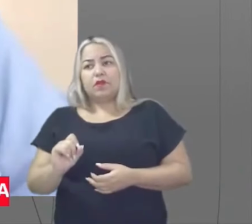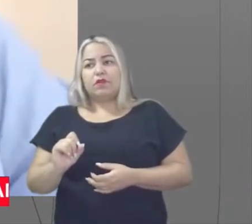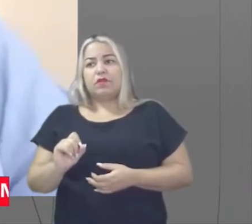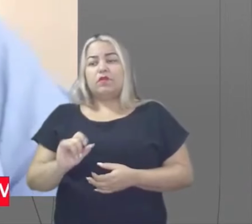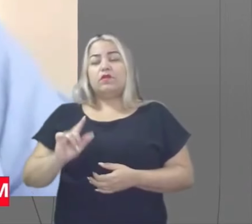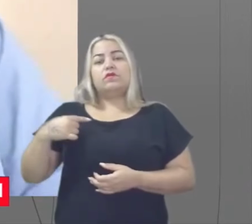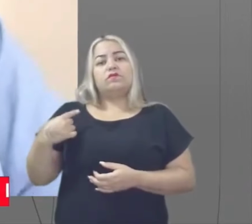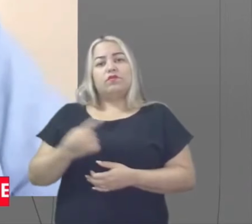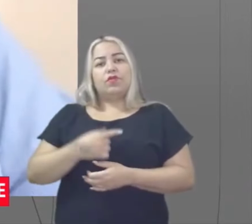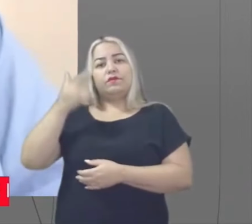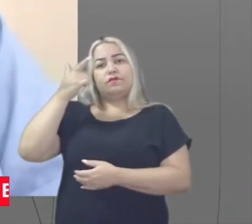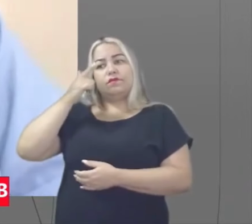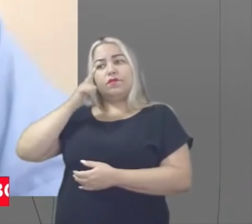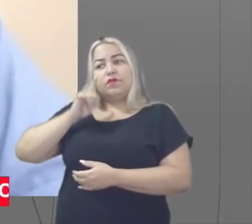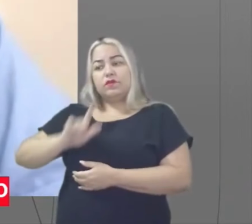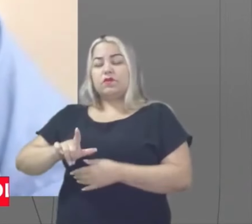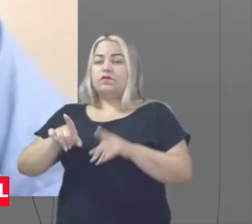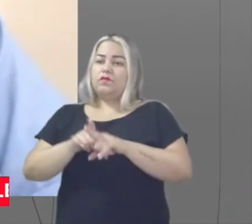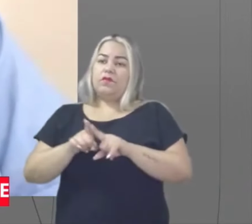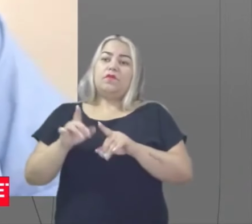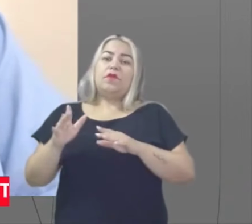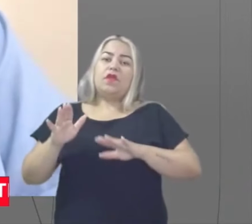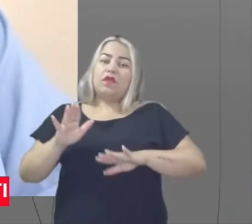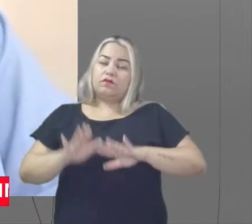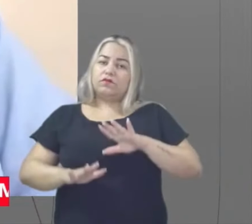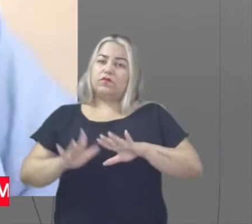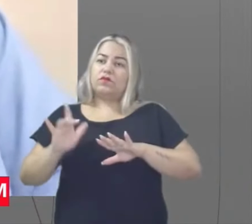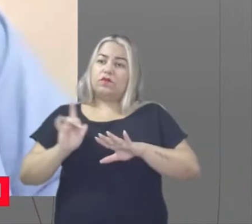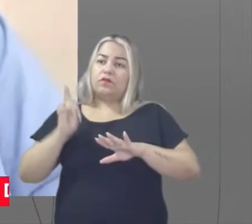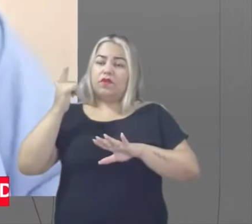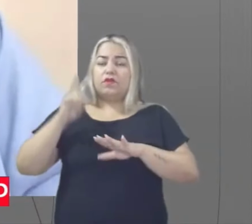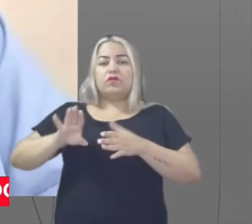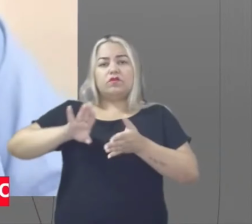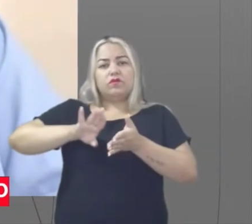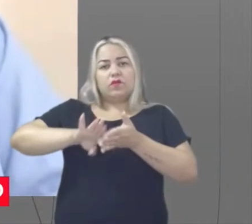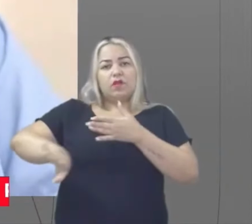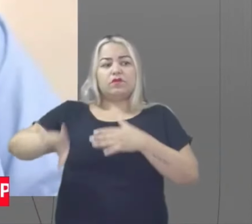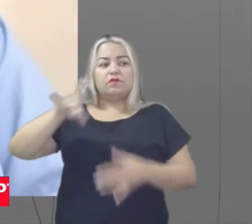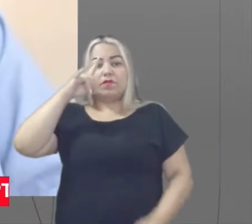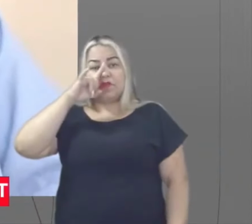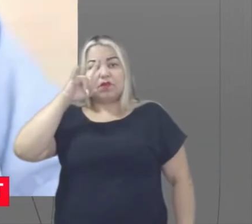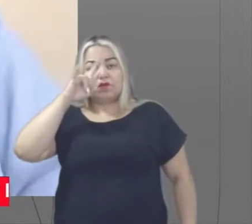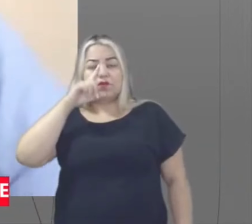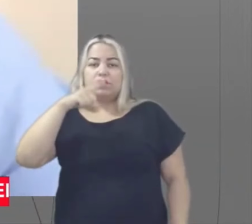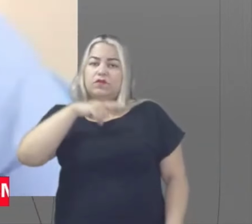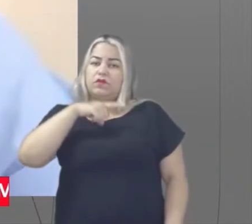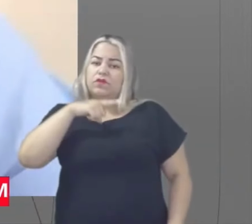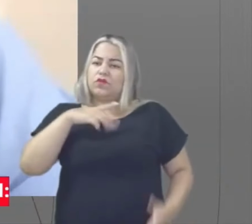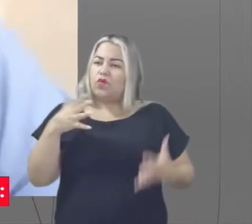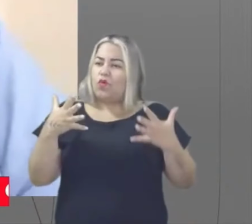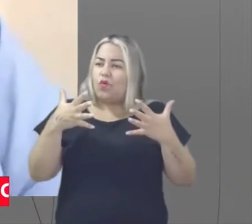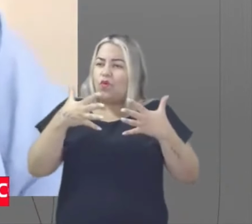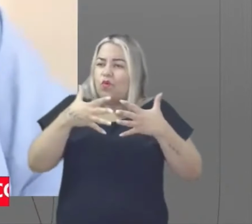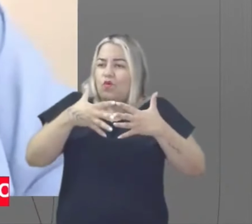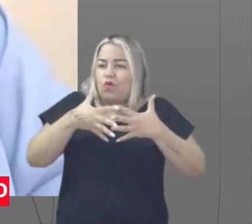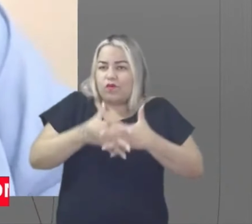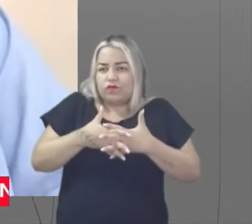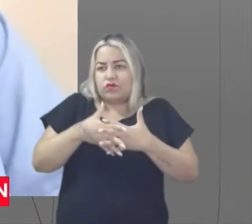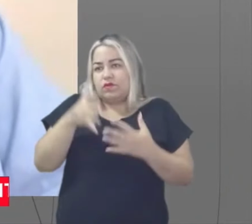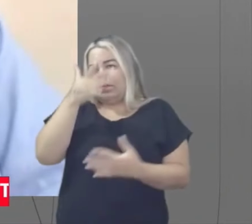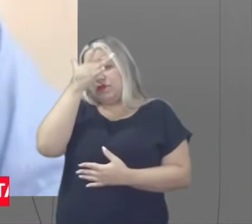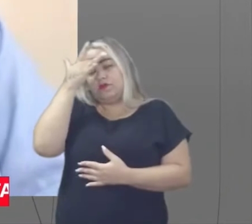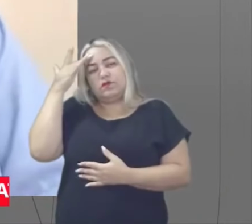a gente consiga, de uma vez por todas, eliminar esse risco que se tem de confundir as pessoas e